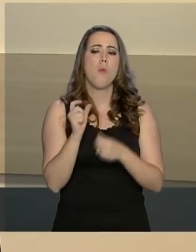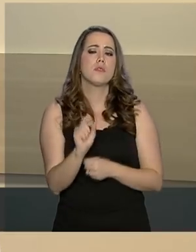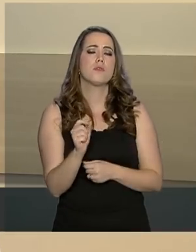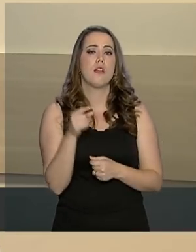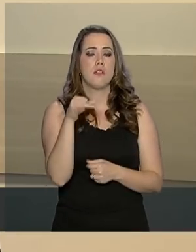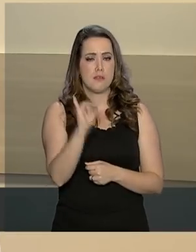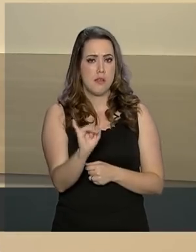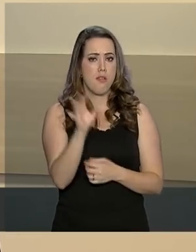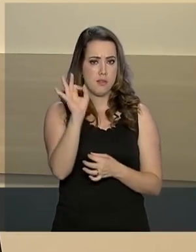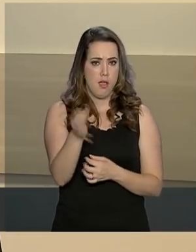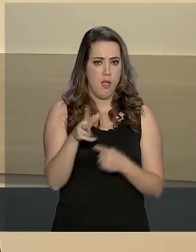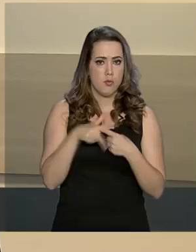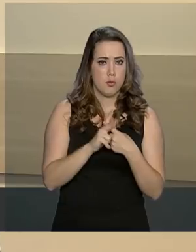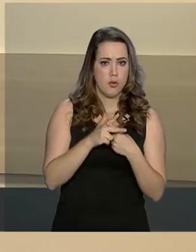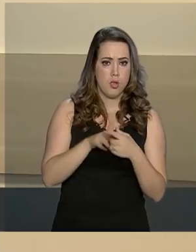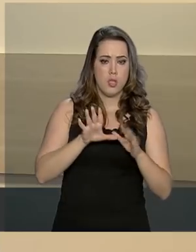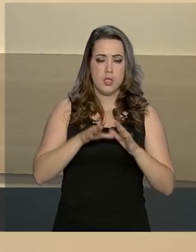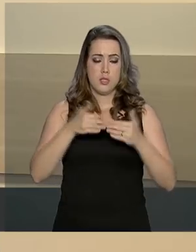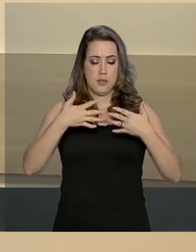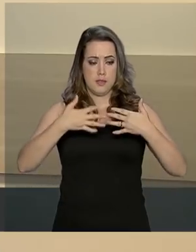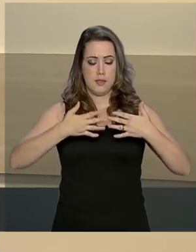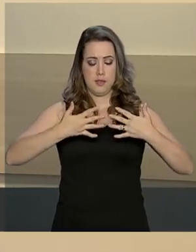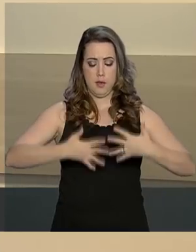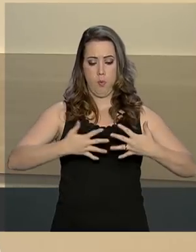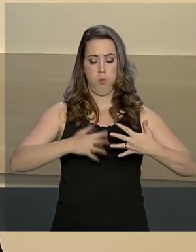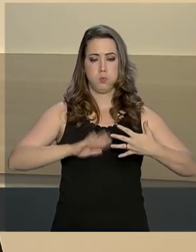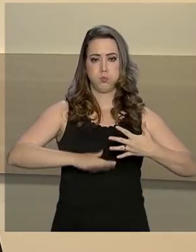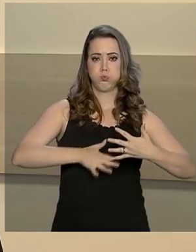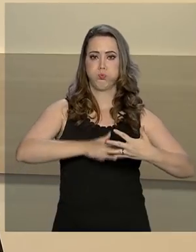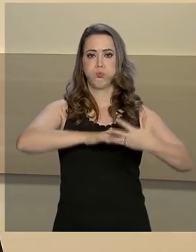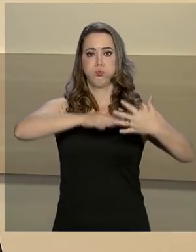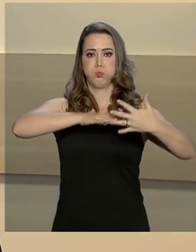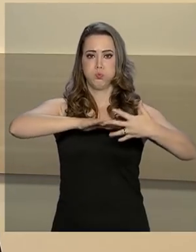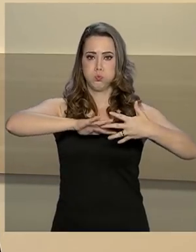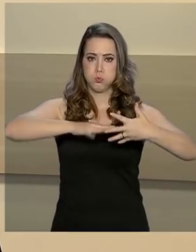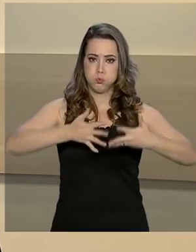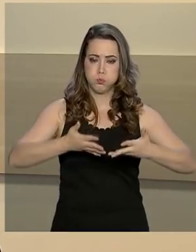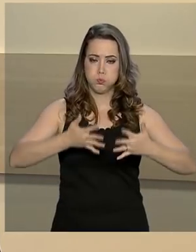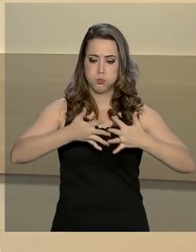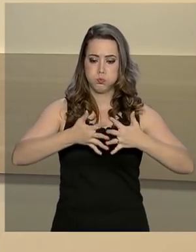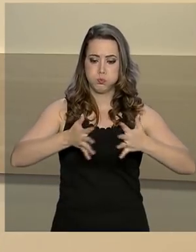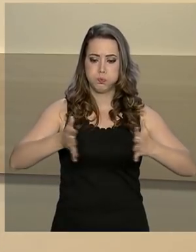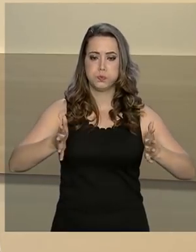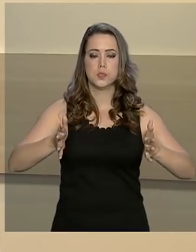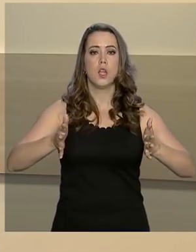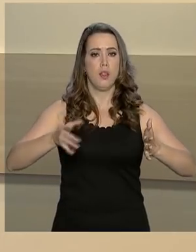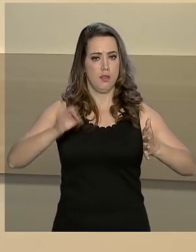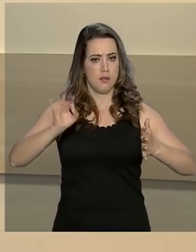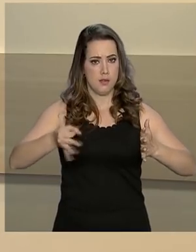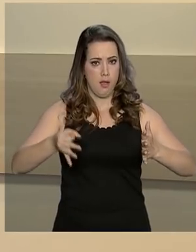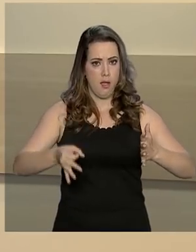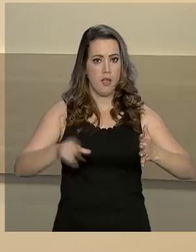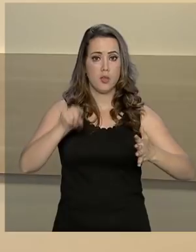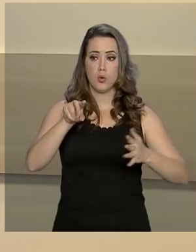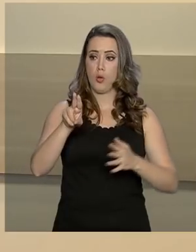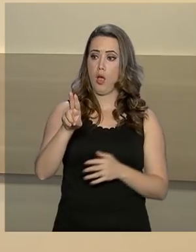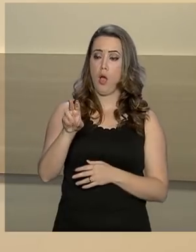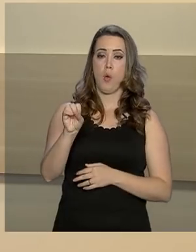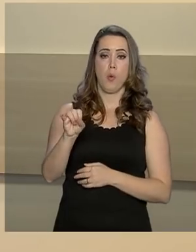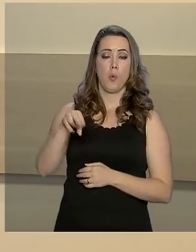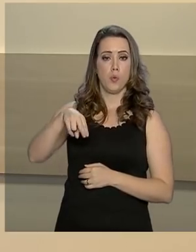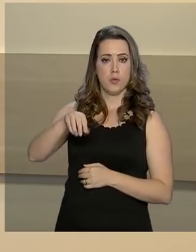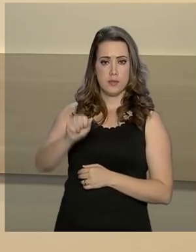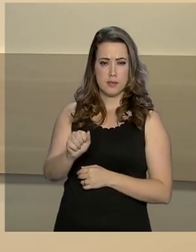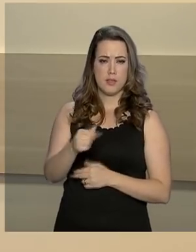Se as comportas funcionam, se os filtros estão ok, se a usina contém instrumentação adequada